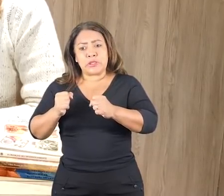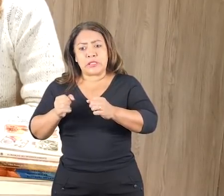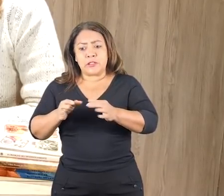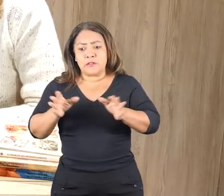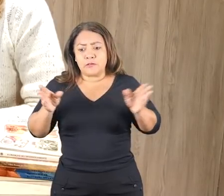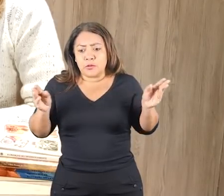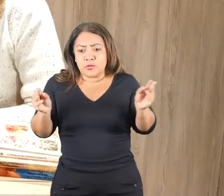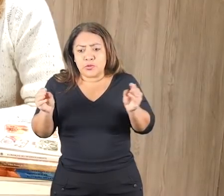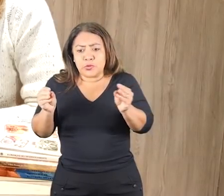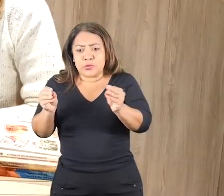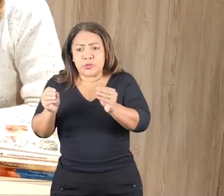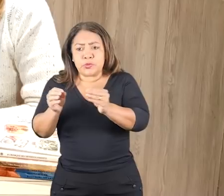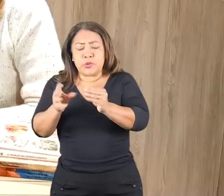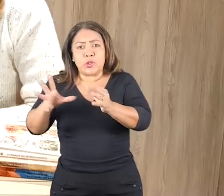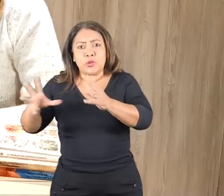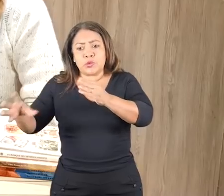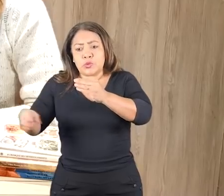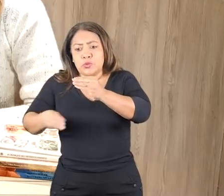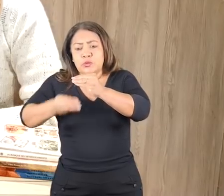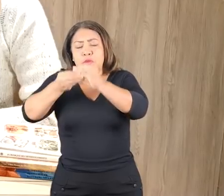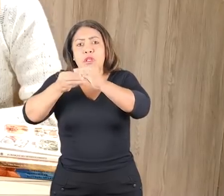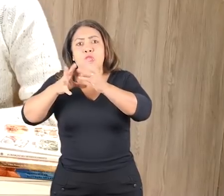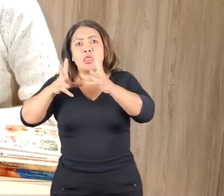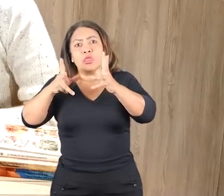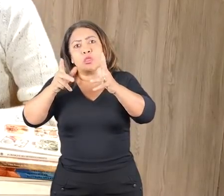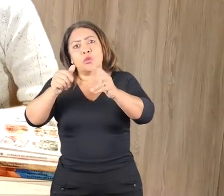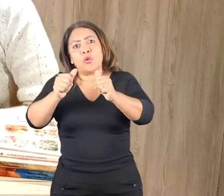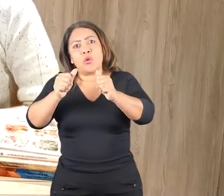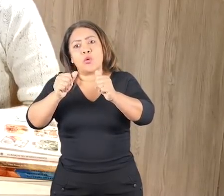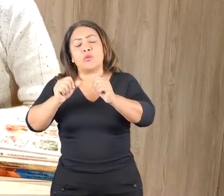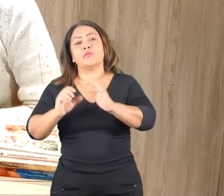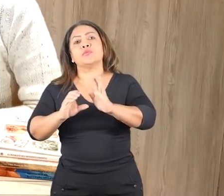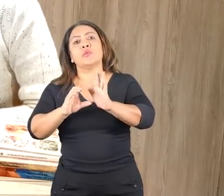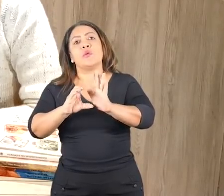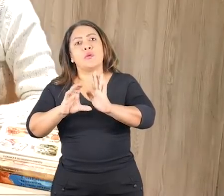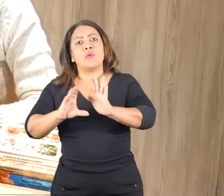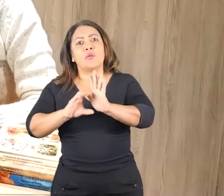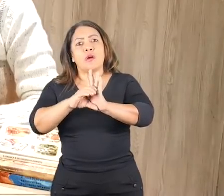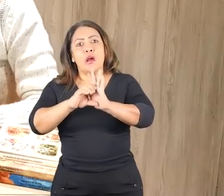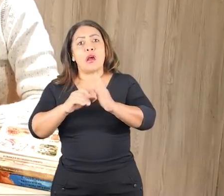cumprimento da frequência e da carga horária anual.